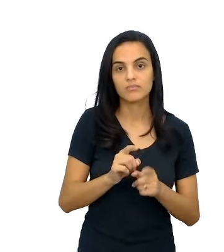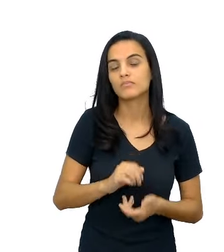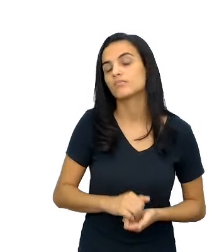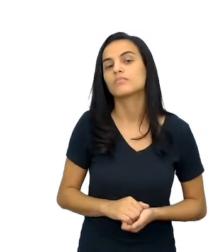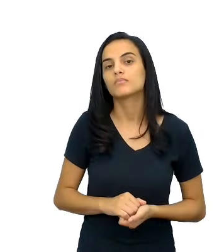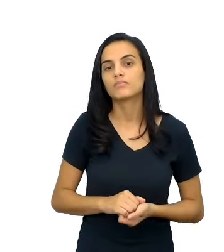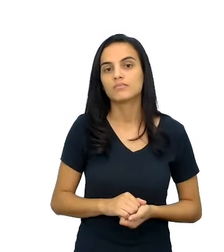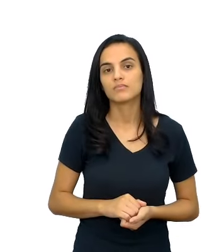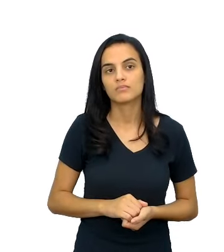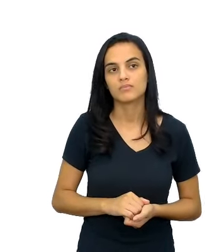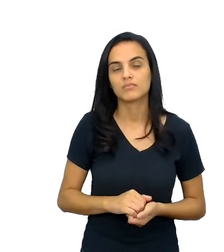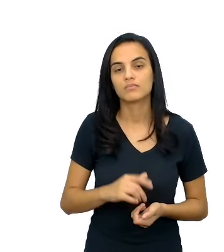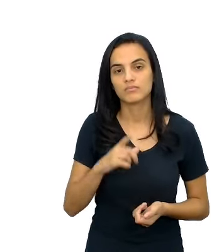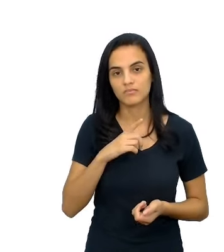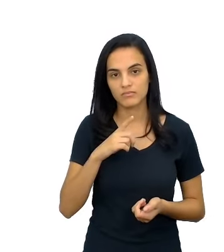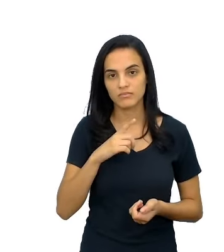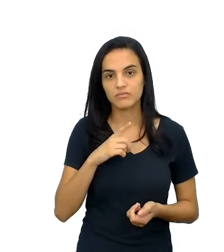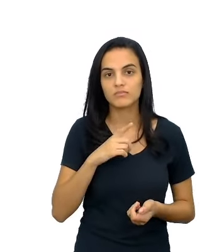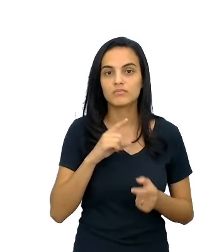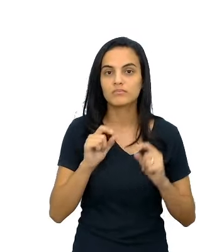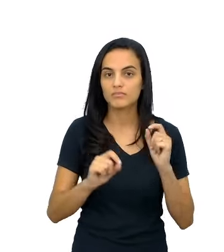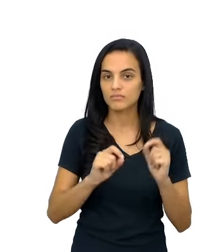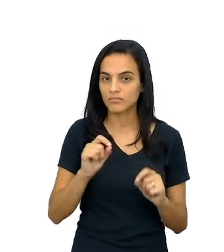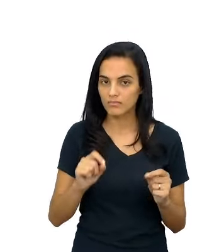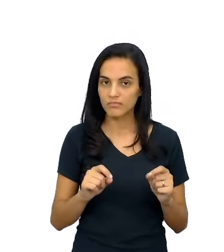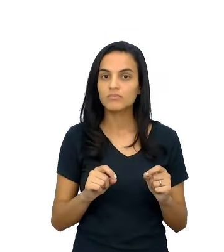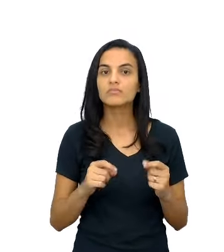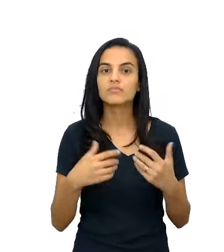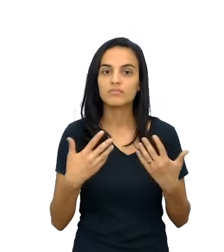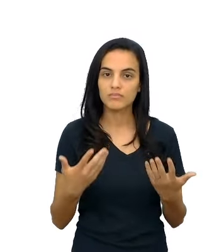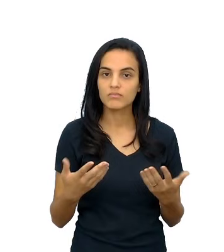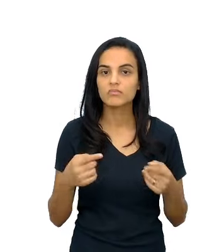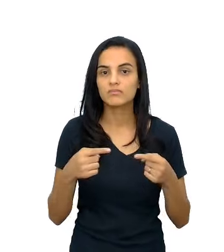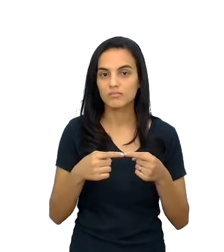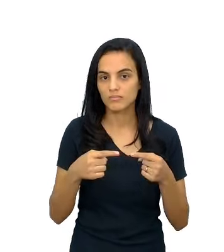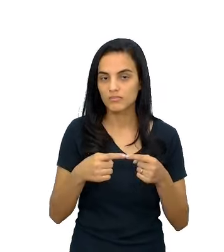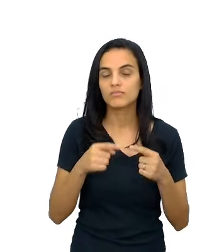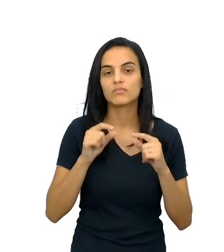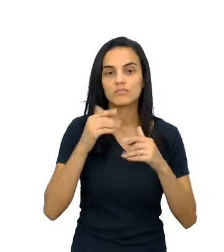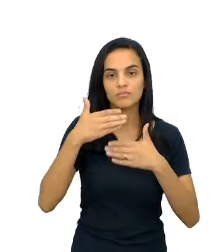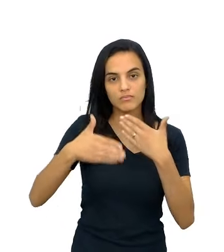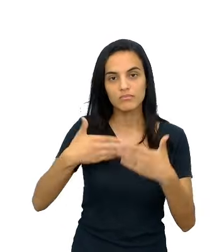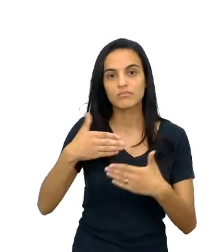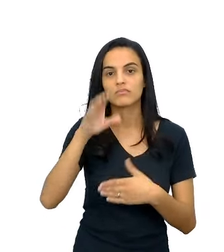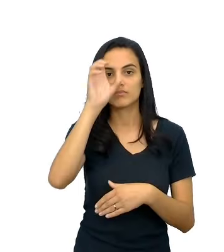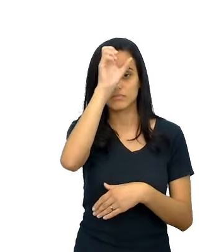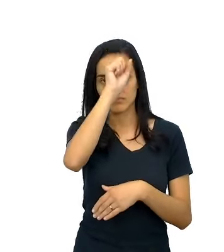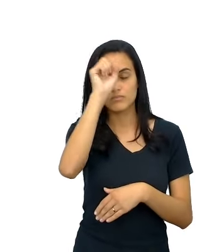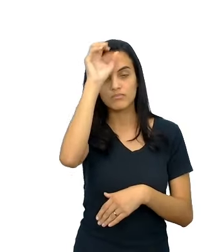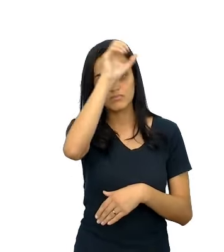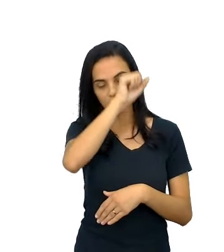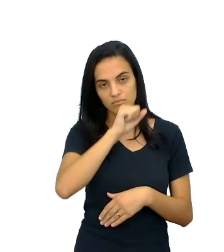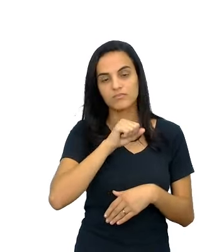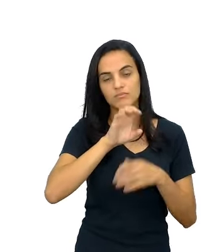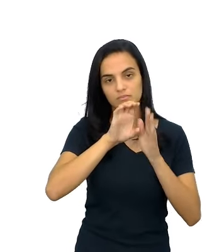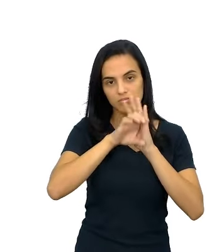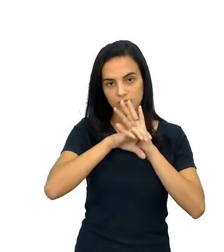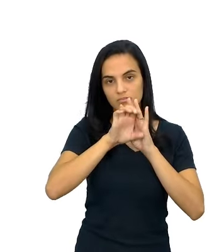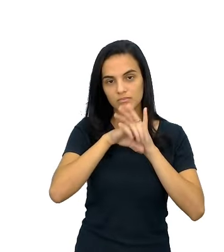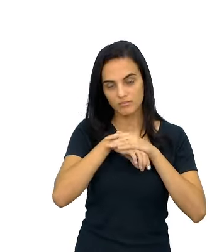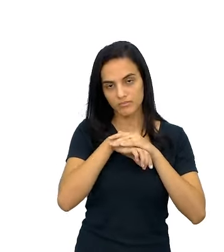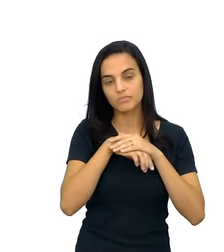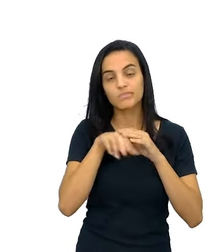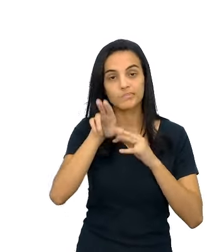normalmente encontradas nos estudantes, ao serem submetidos, né, a esse processo de aprendizagem desses conteúdos, né,